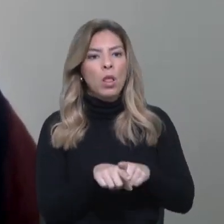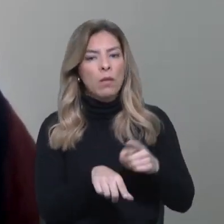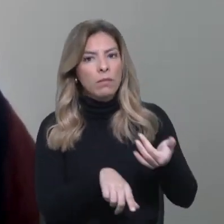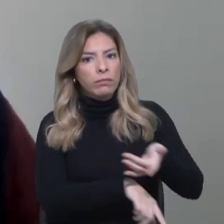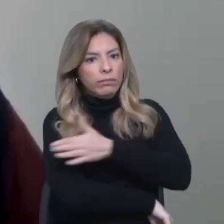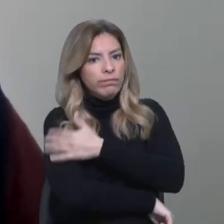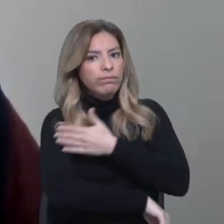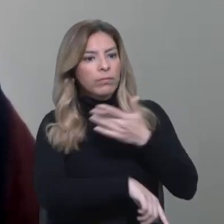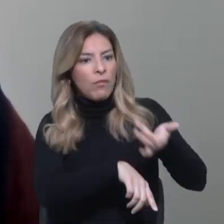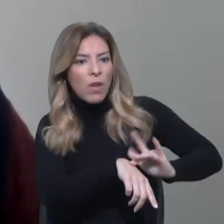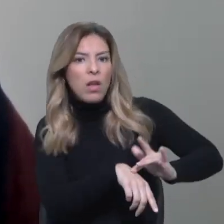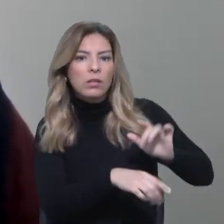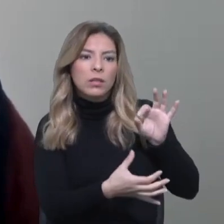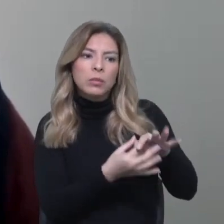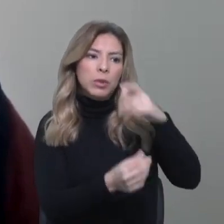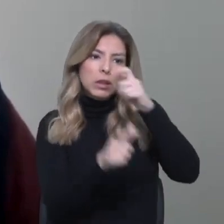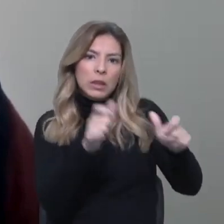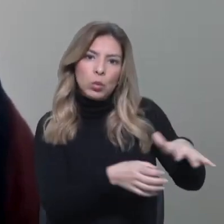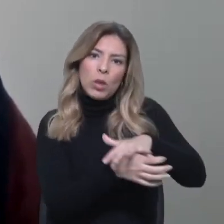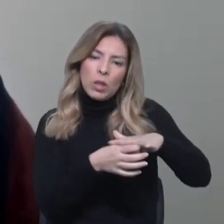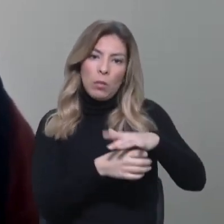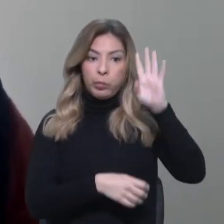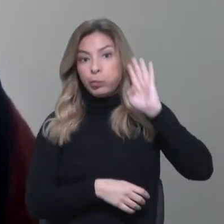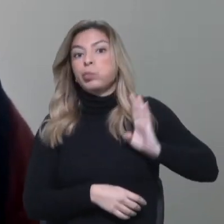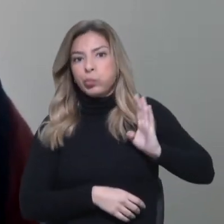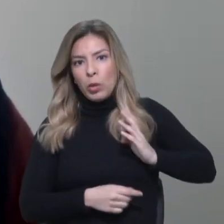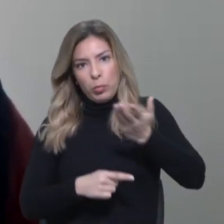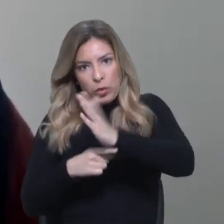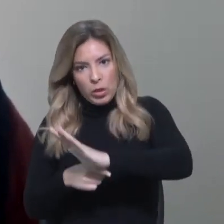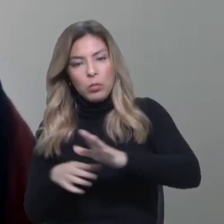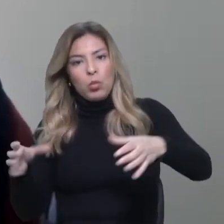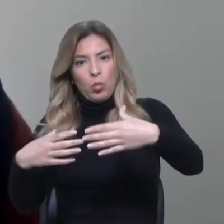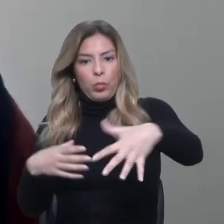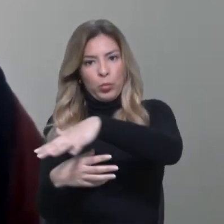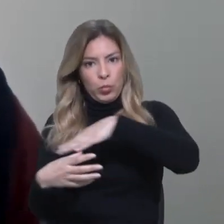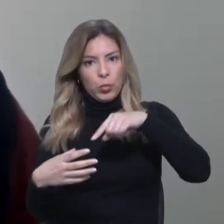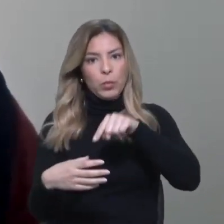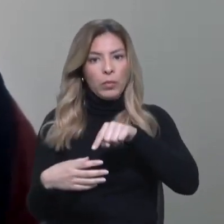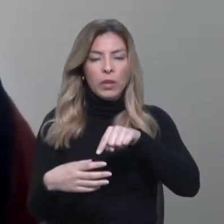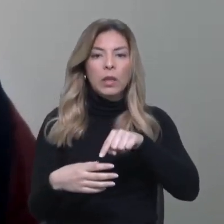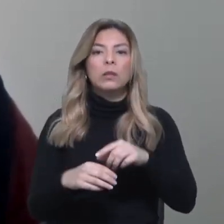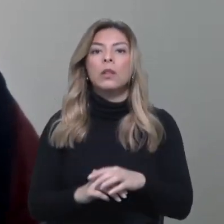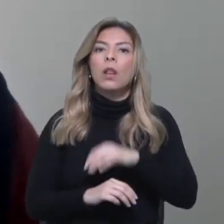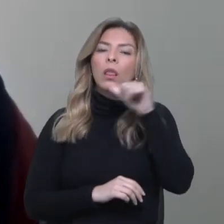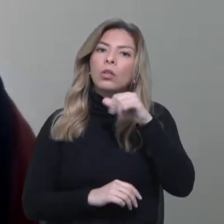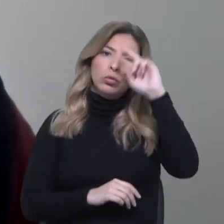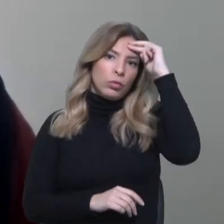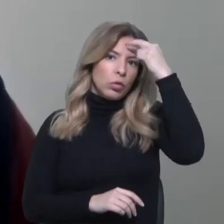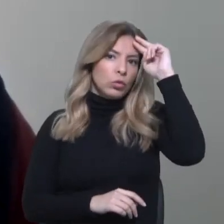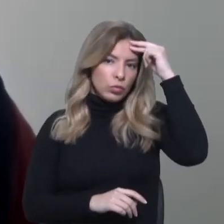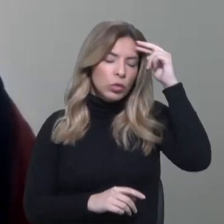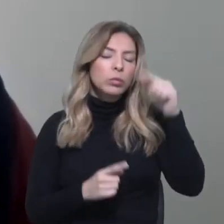situação para os ucranianos. Do ponto de vista militar, tendo em conta que há um enorme esforço que a